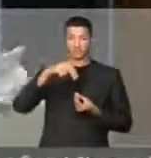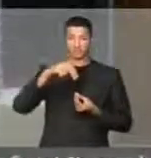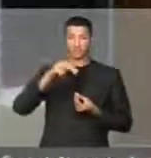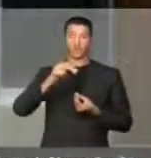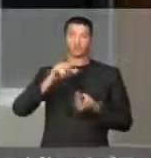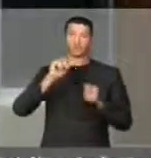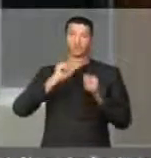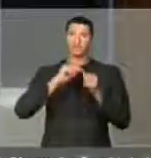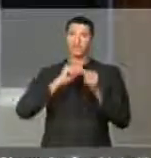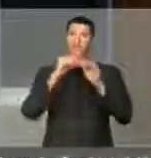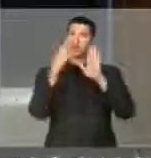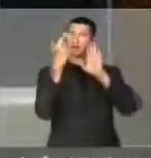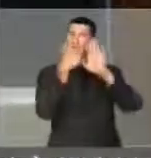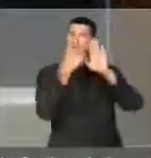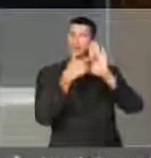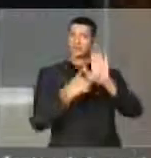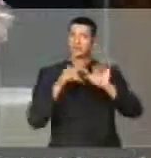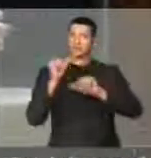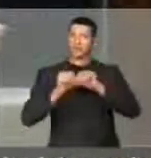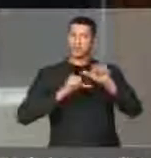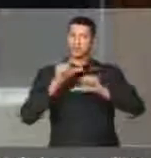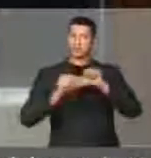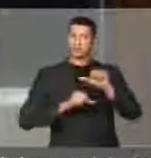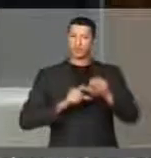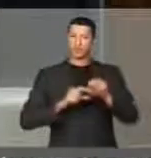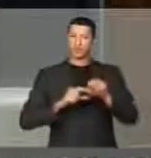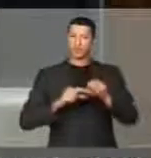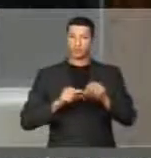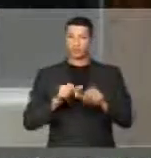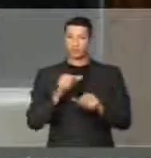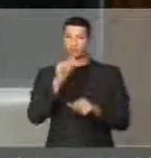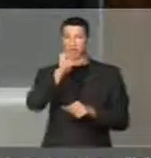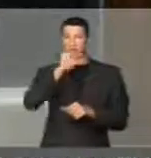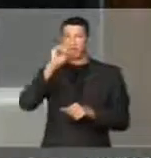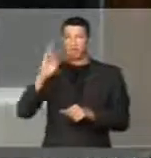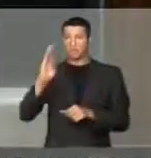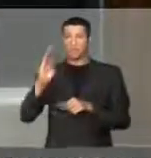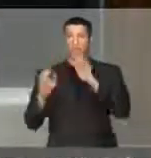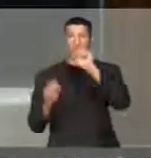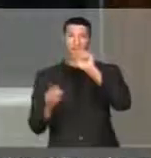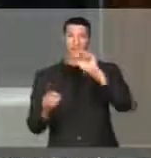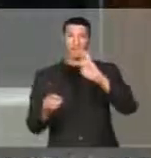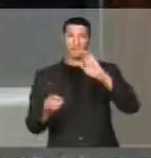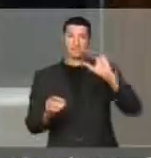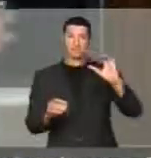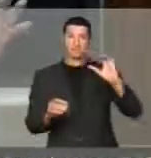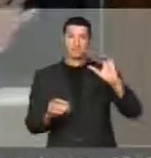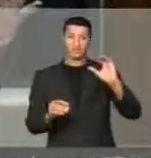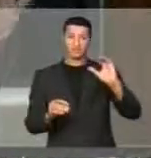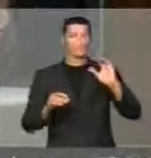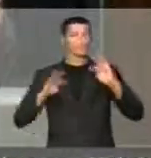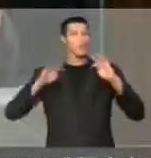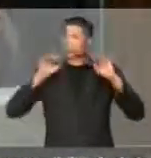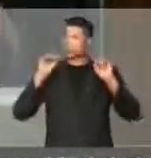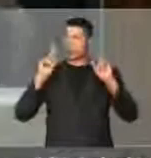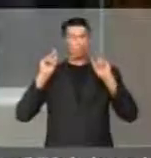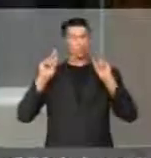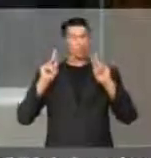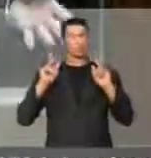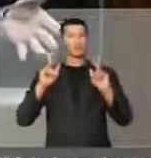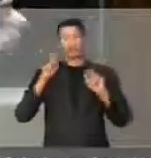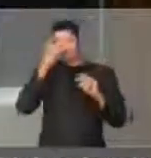baixou uma resolução trocando os extintores AB pelo ABC. Aí tudo bem,